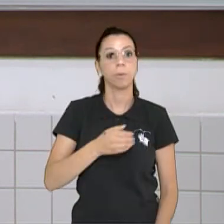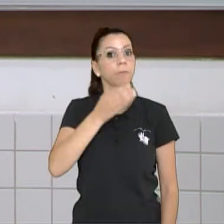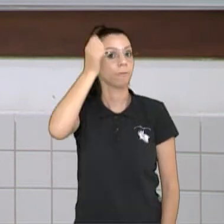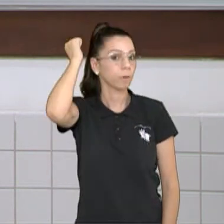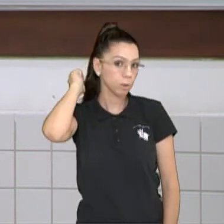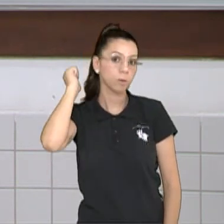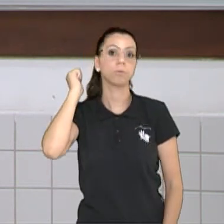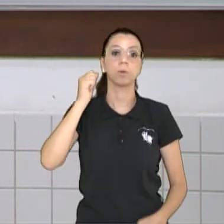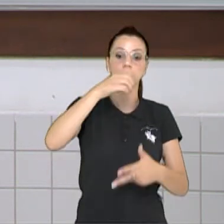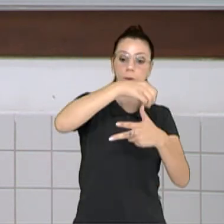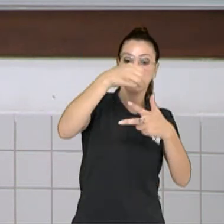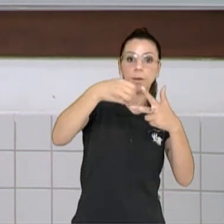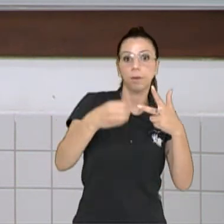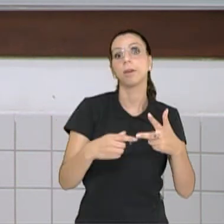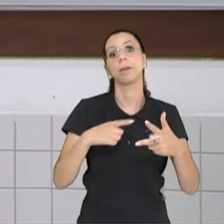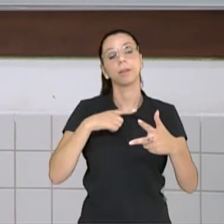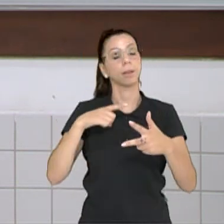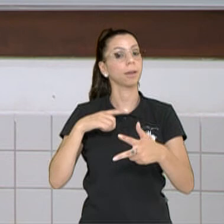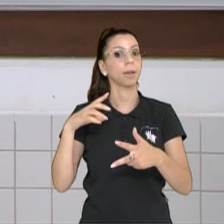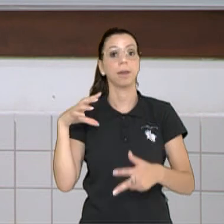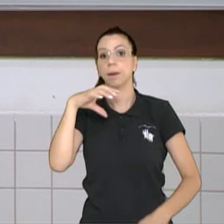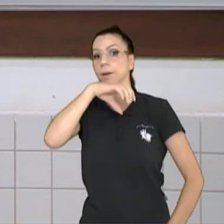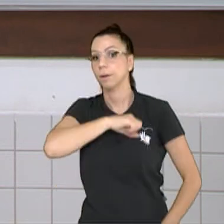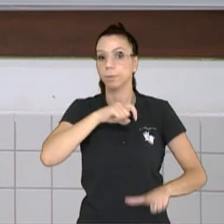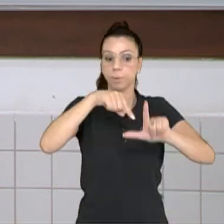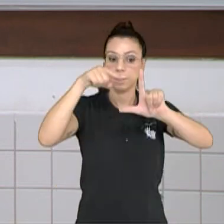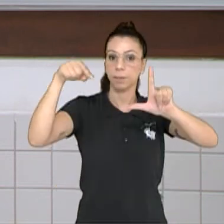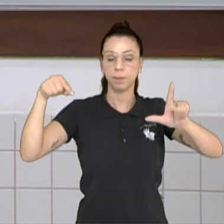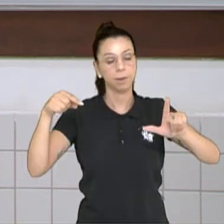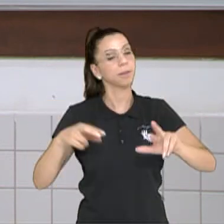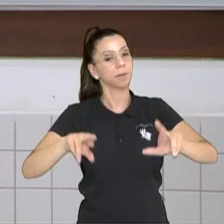vestibular, no Enem. O pessoal adora estatística e